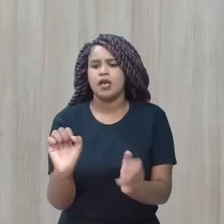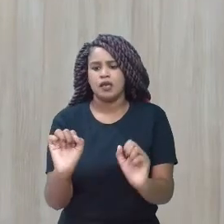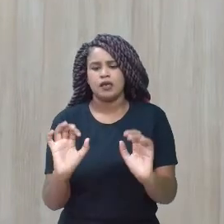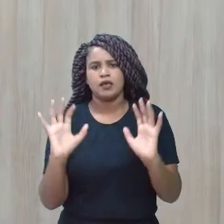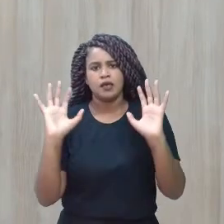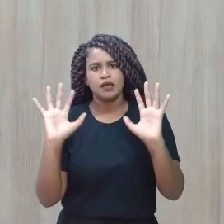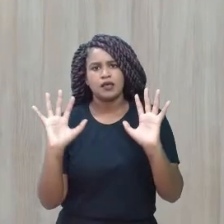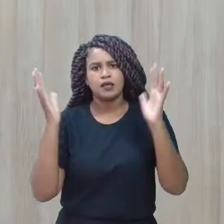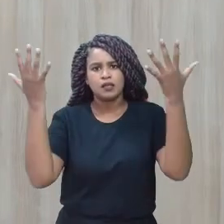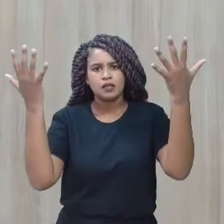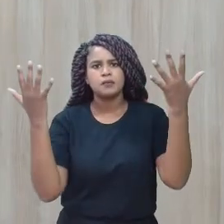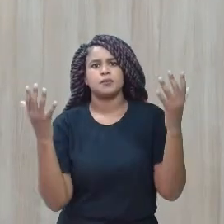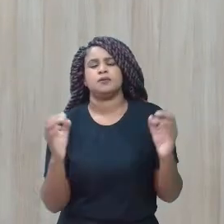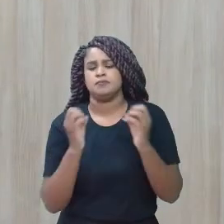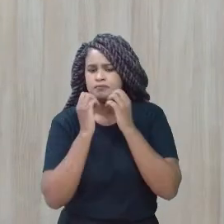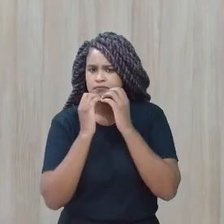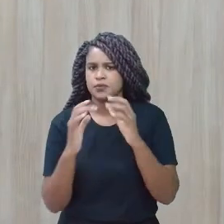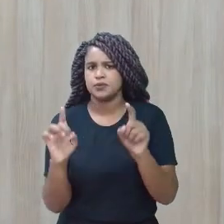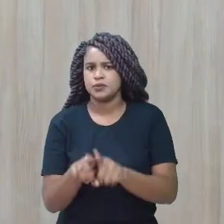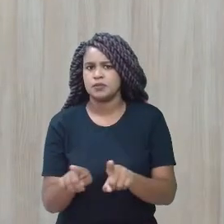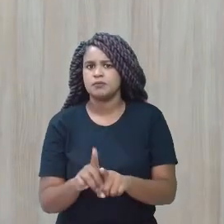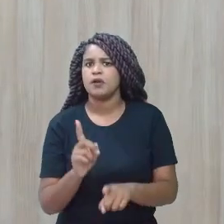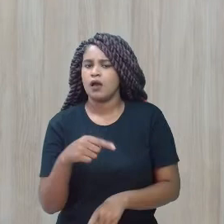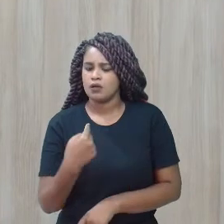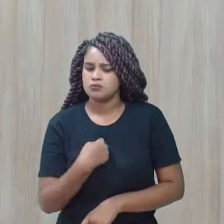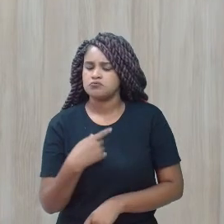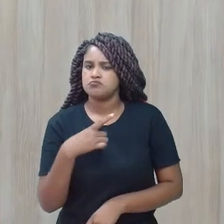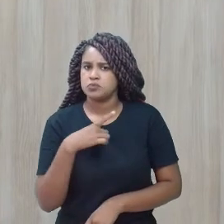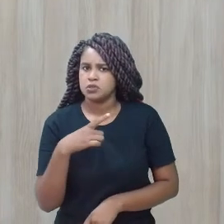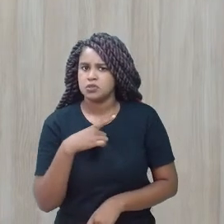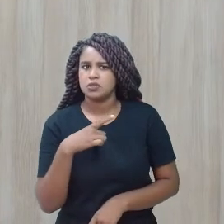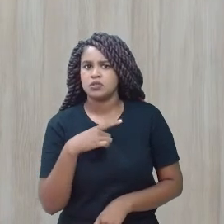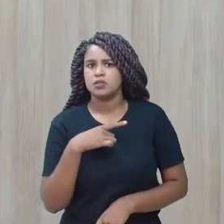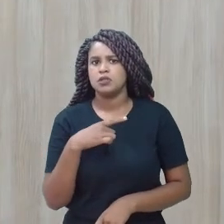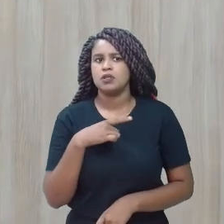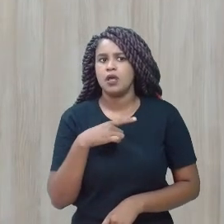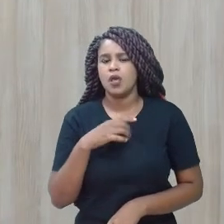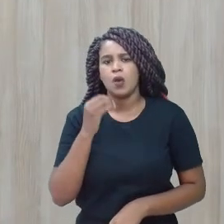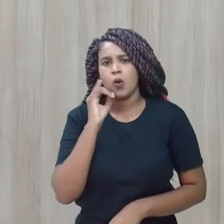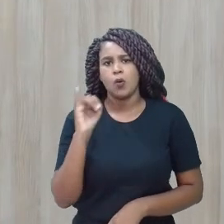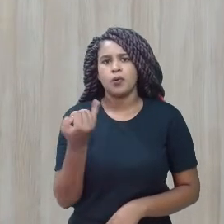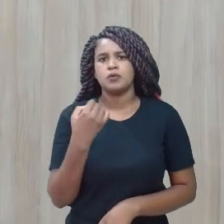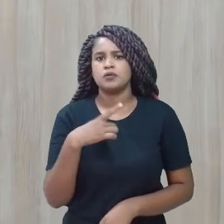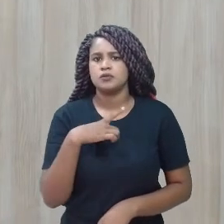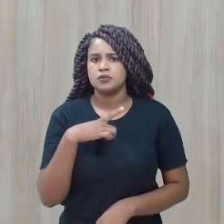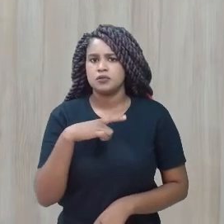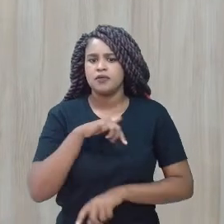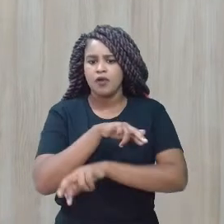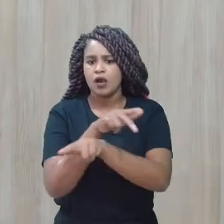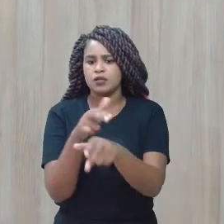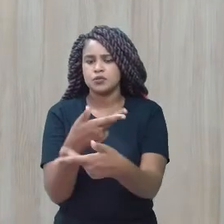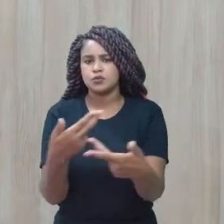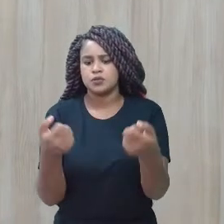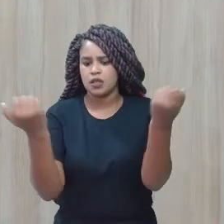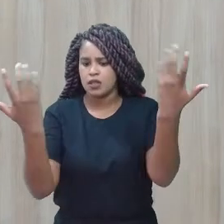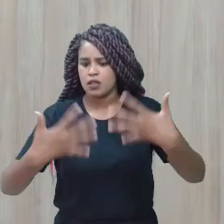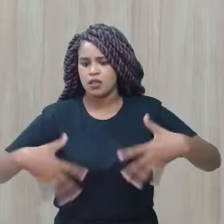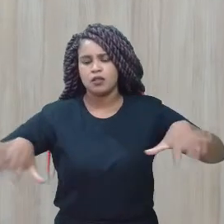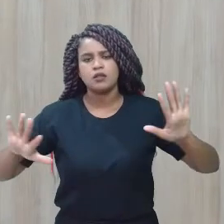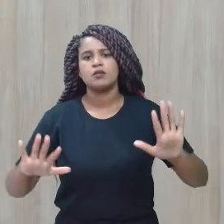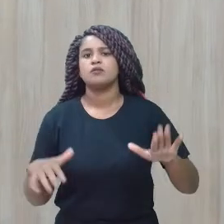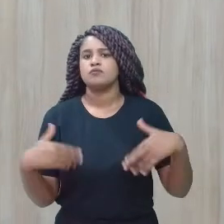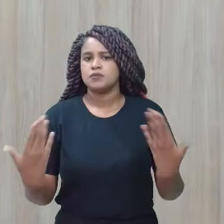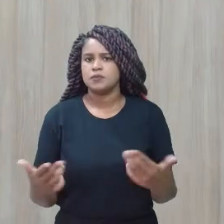vários aspectos aí que a gente tem esse privilégio. Somos um país com vários recursos naturais, então a gente realmente